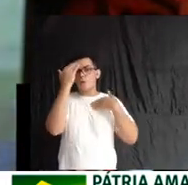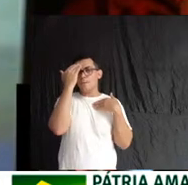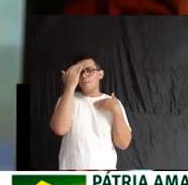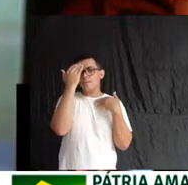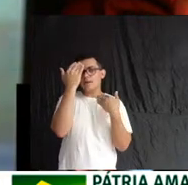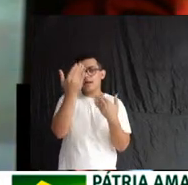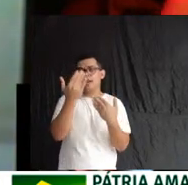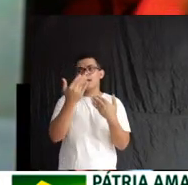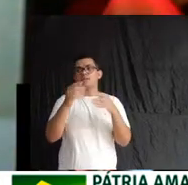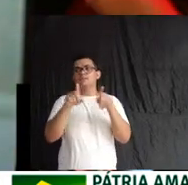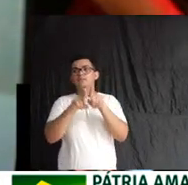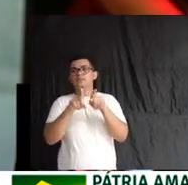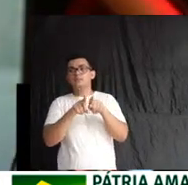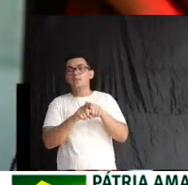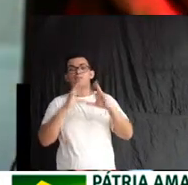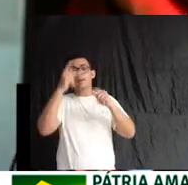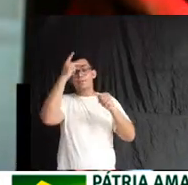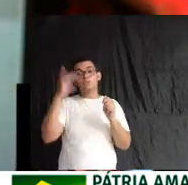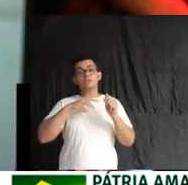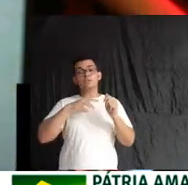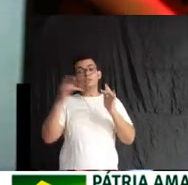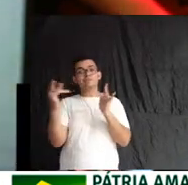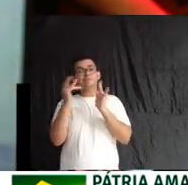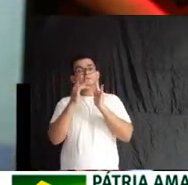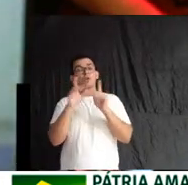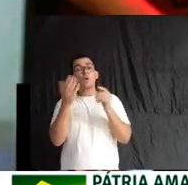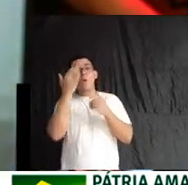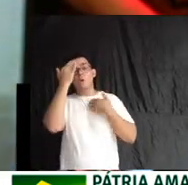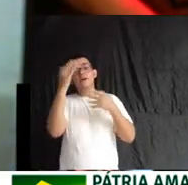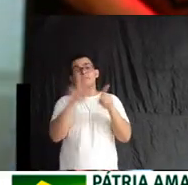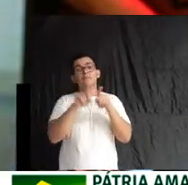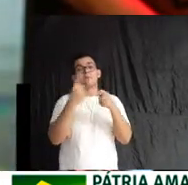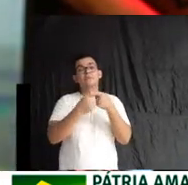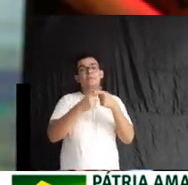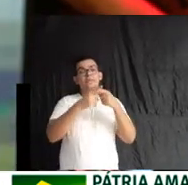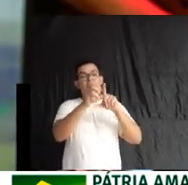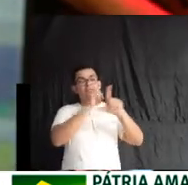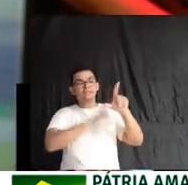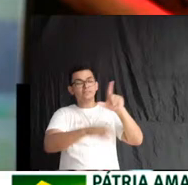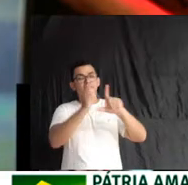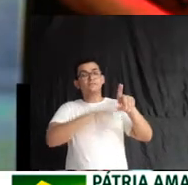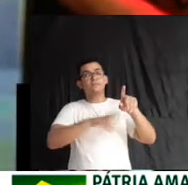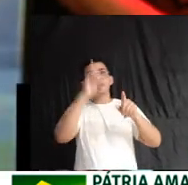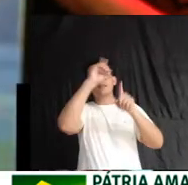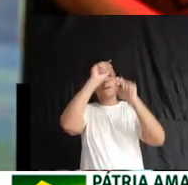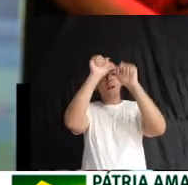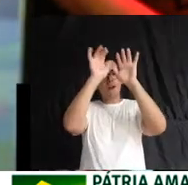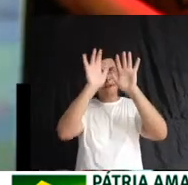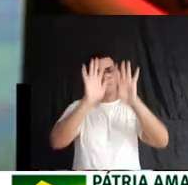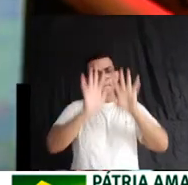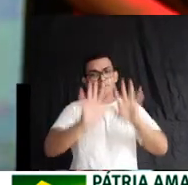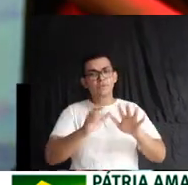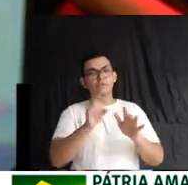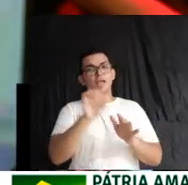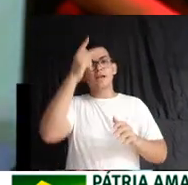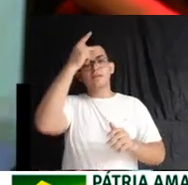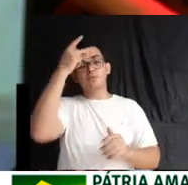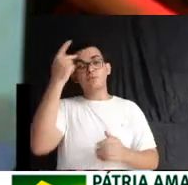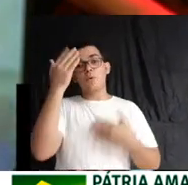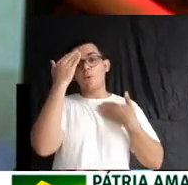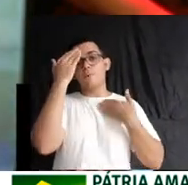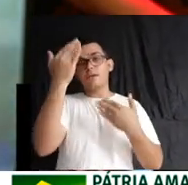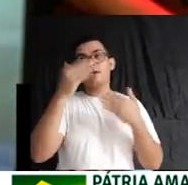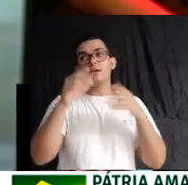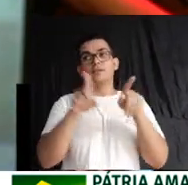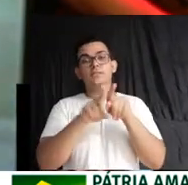por estar conectado junto com a gente nessa. Obrigado por estar compartilhando. Muito obrigada. Deus abençoe grandemente vocês. Obrigada, Marisa